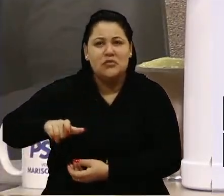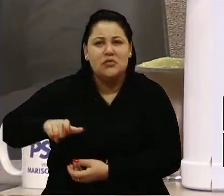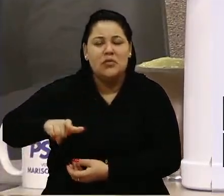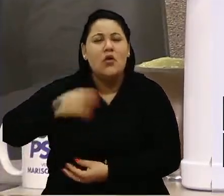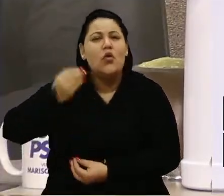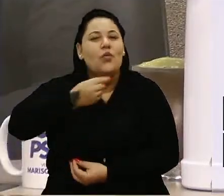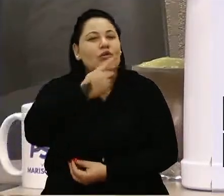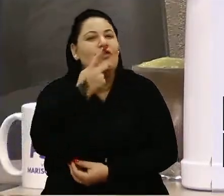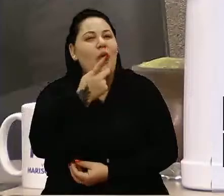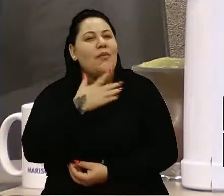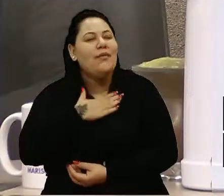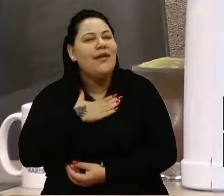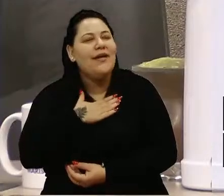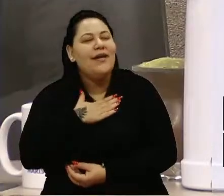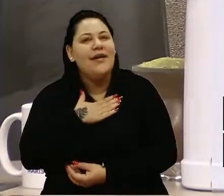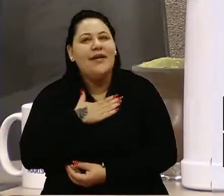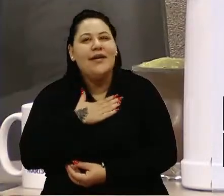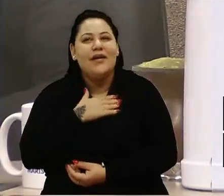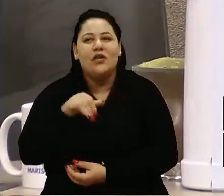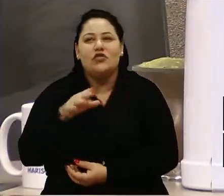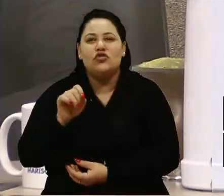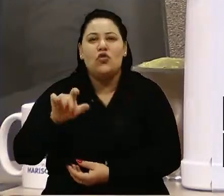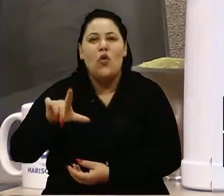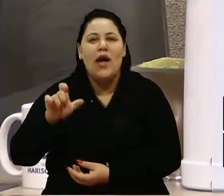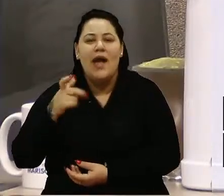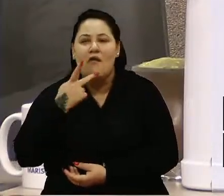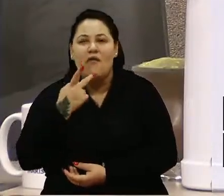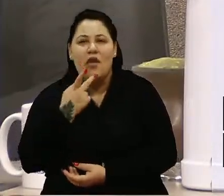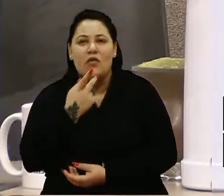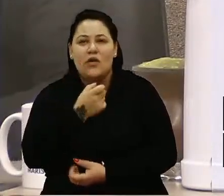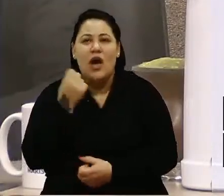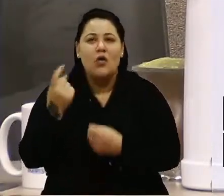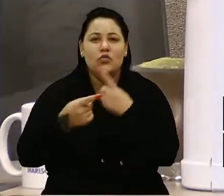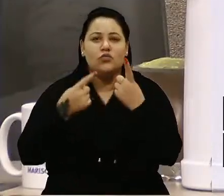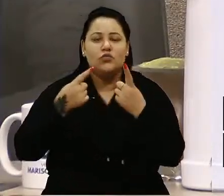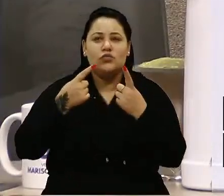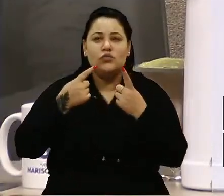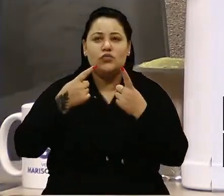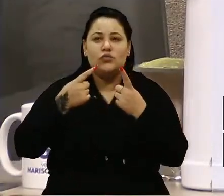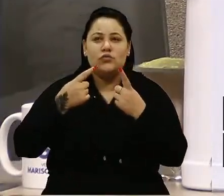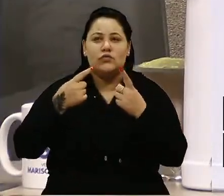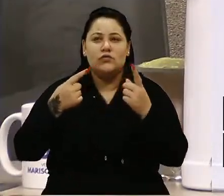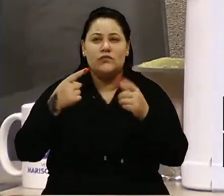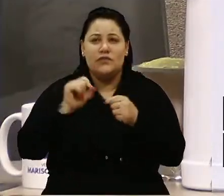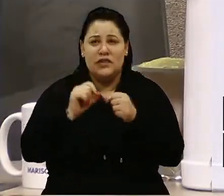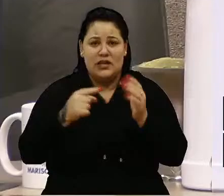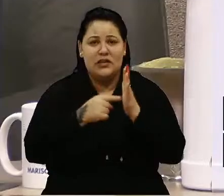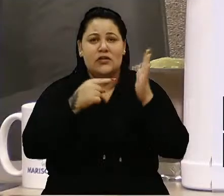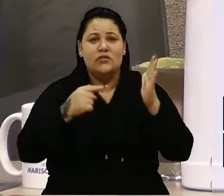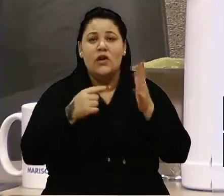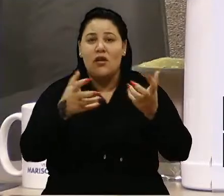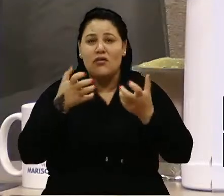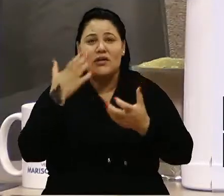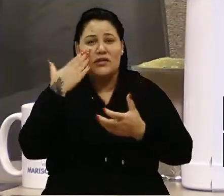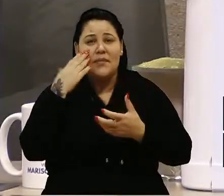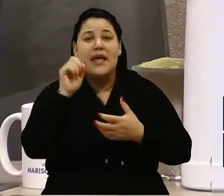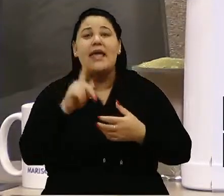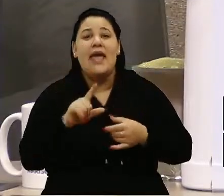mesmo? O Joel Trone falou que alguns parlamentares, enfim, fizeram denúncias. Eu até gostaria de saber quem fez